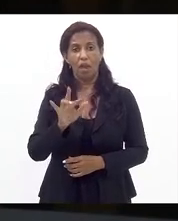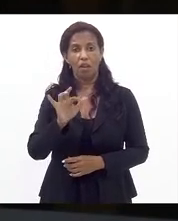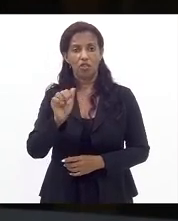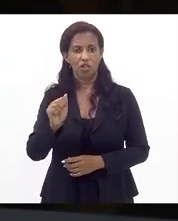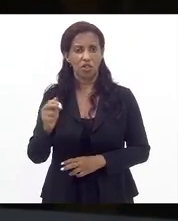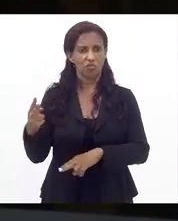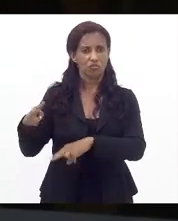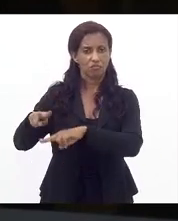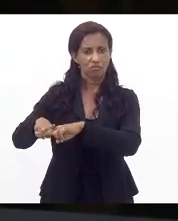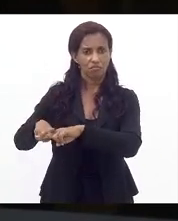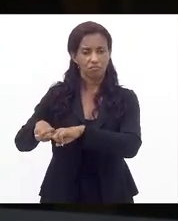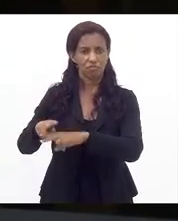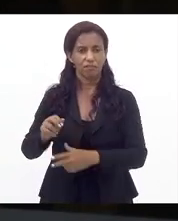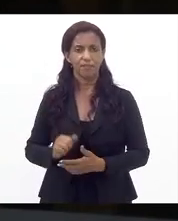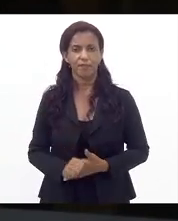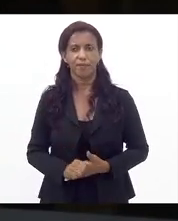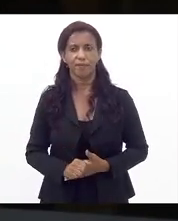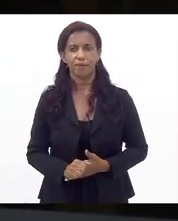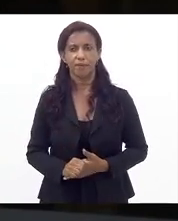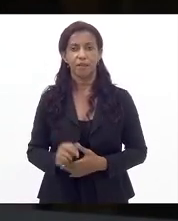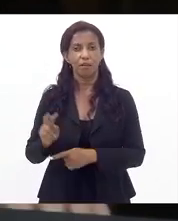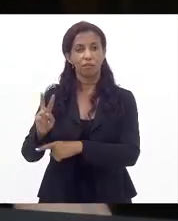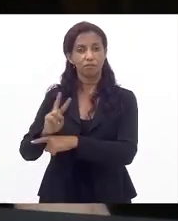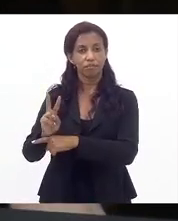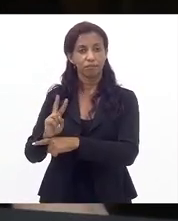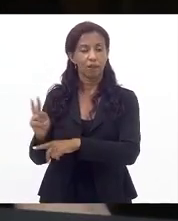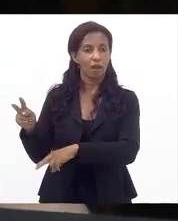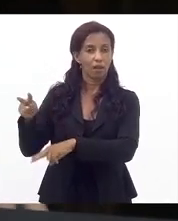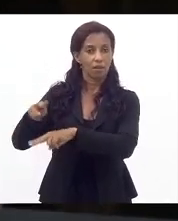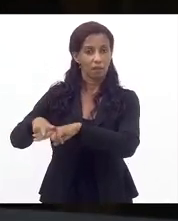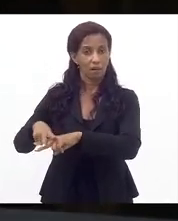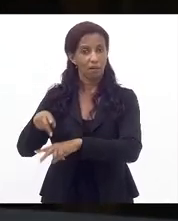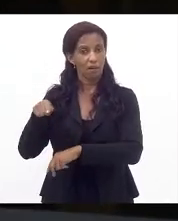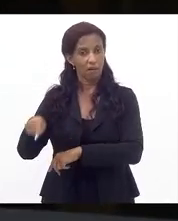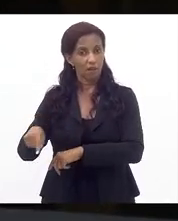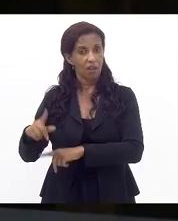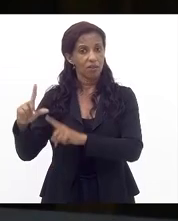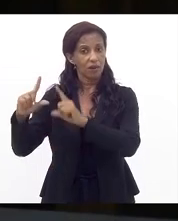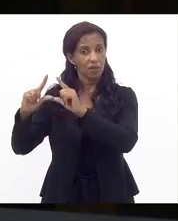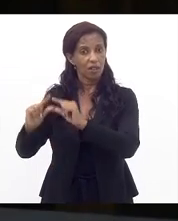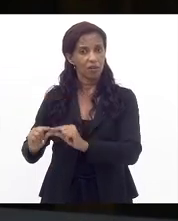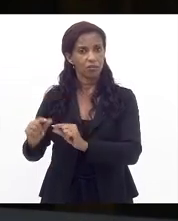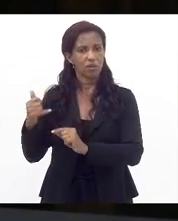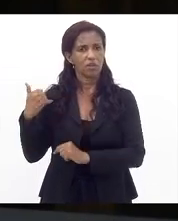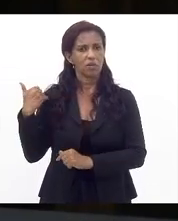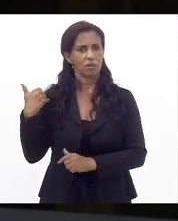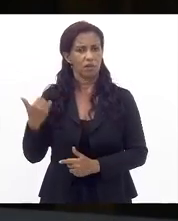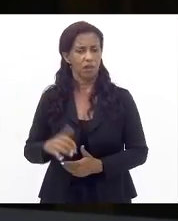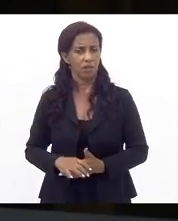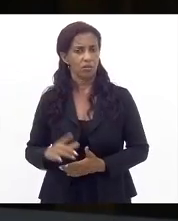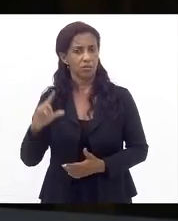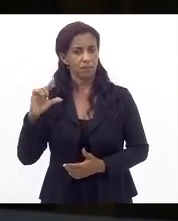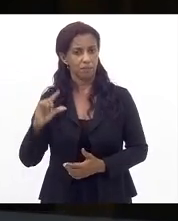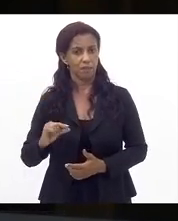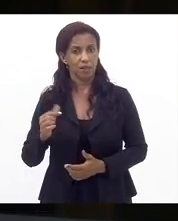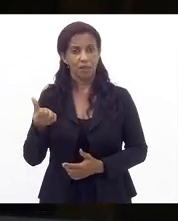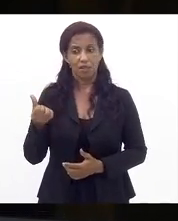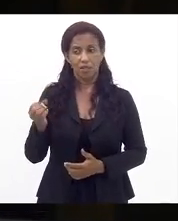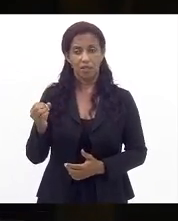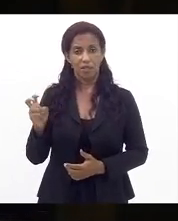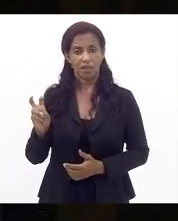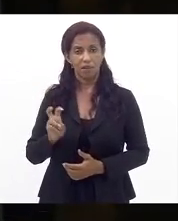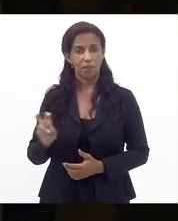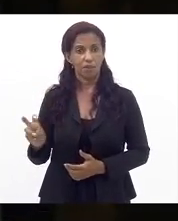penitenciário os agentes penitenciários eles tiveram reduzido a sua idade mínima de